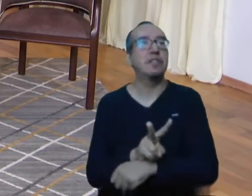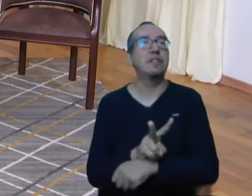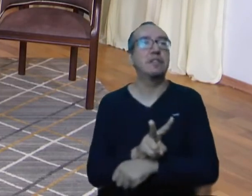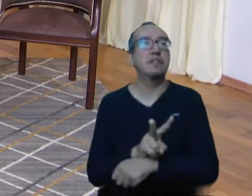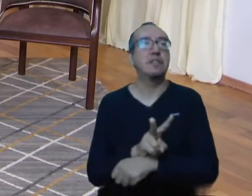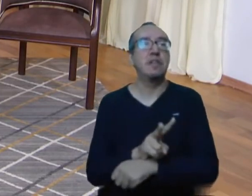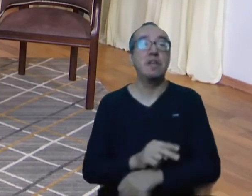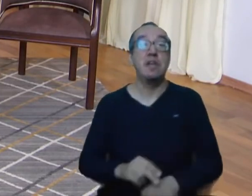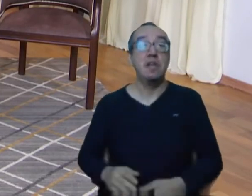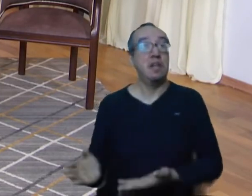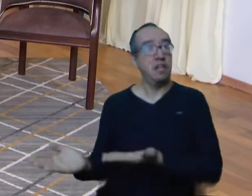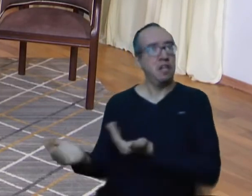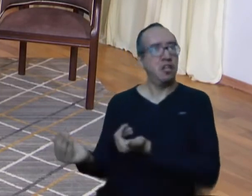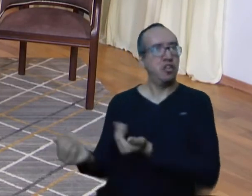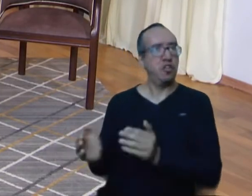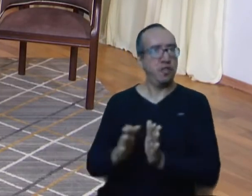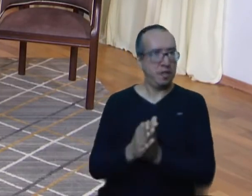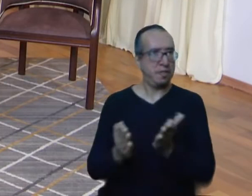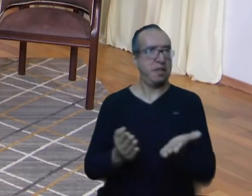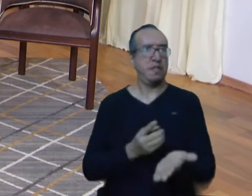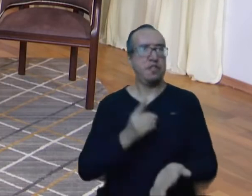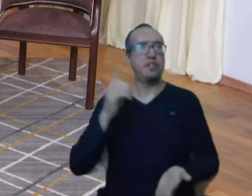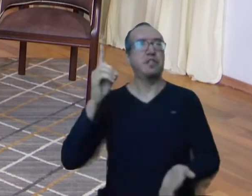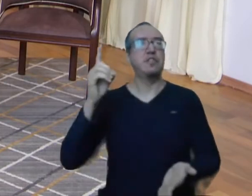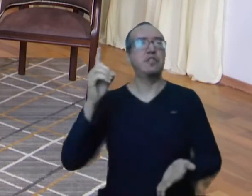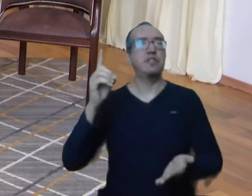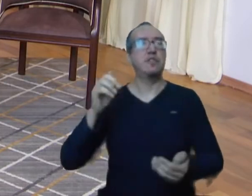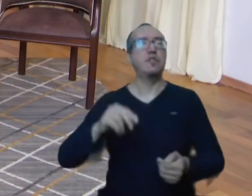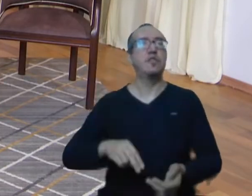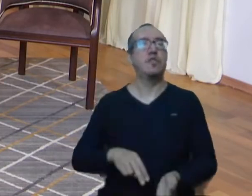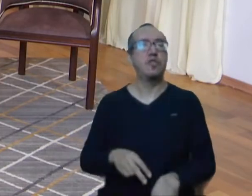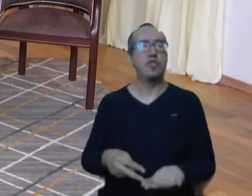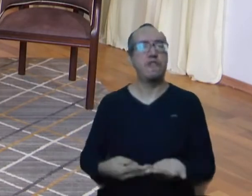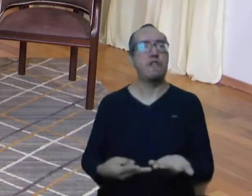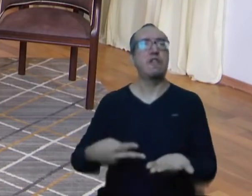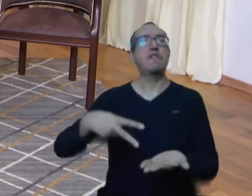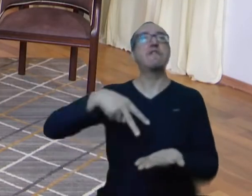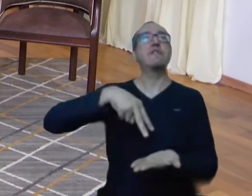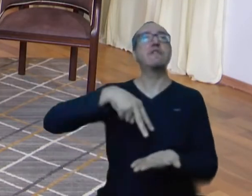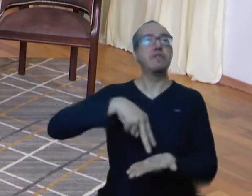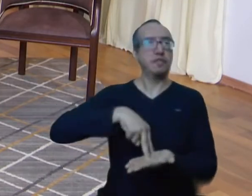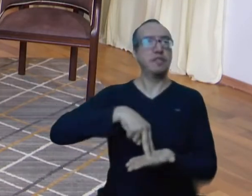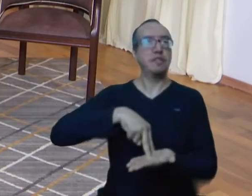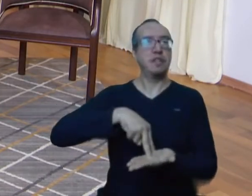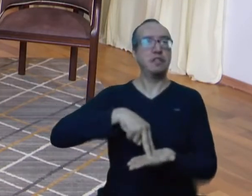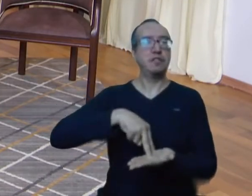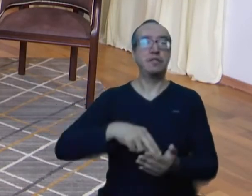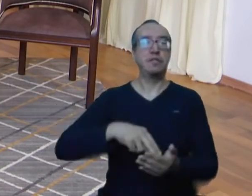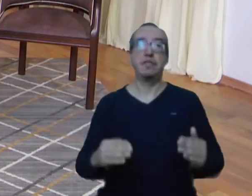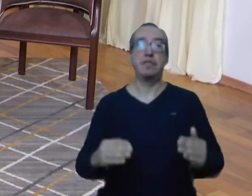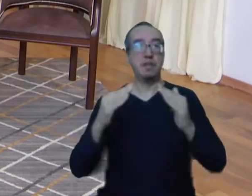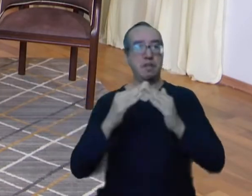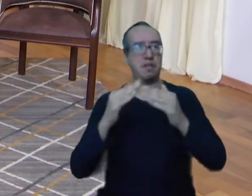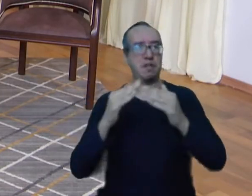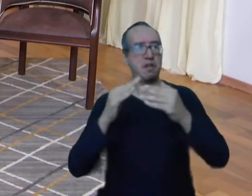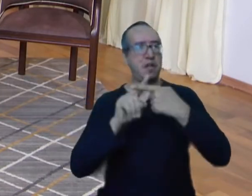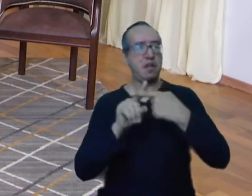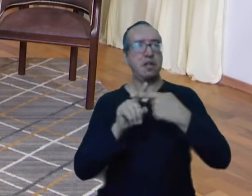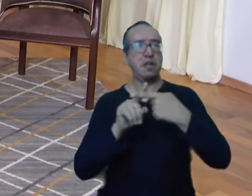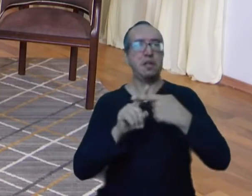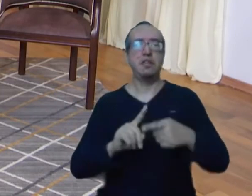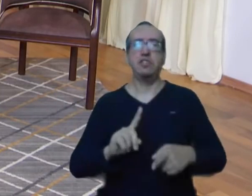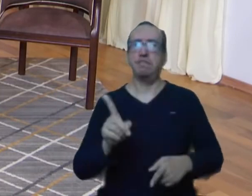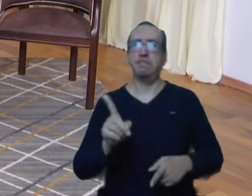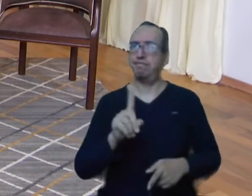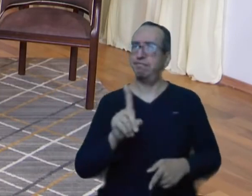pela igreja. A igreja de Troade não esperou a iniciativa do pastor para cuidar